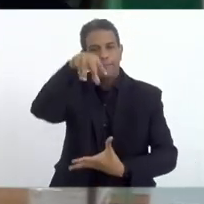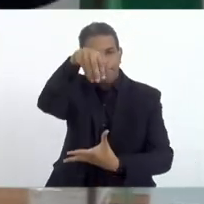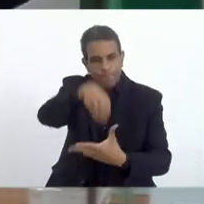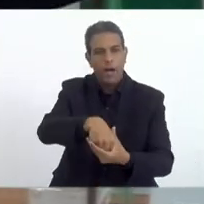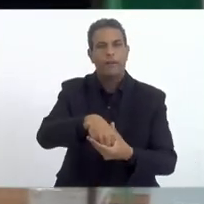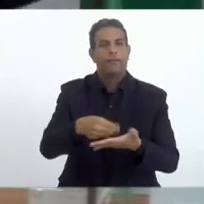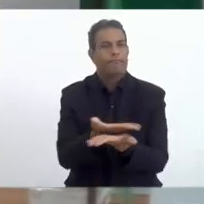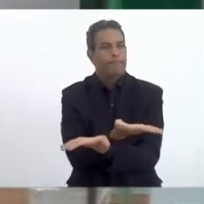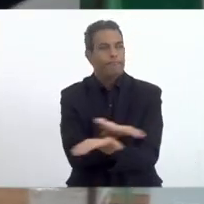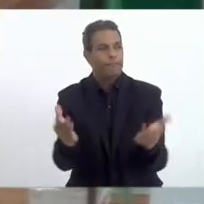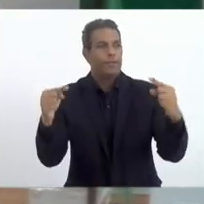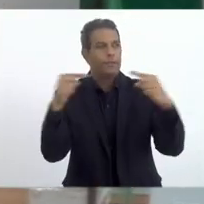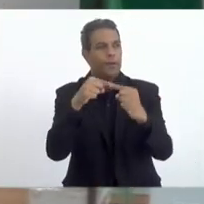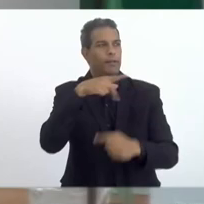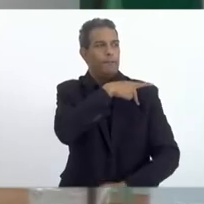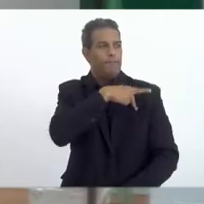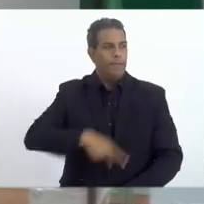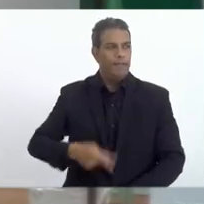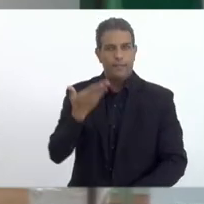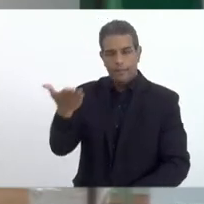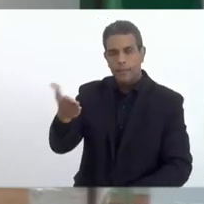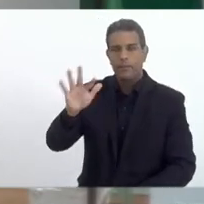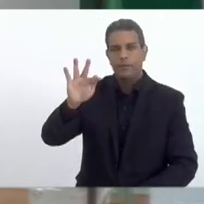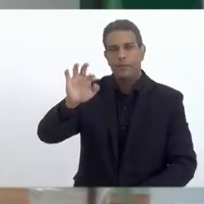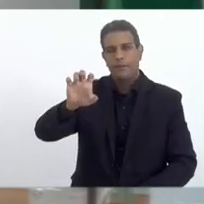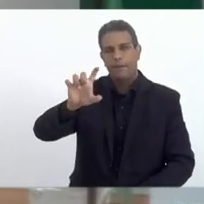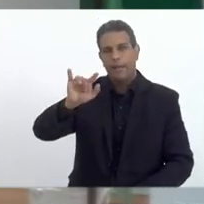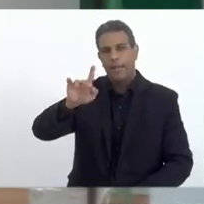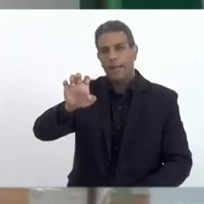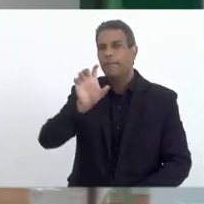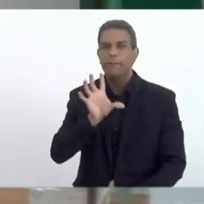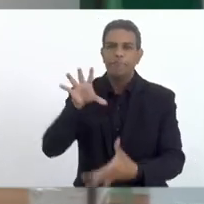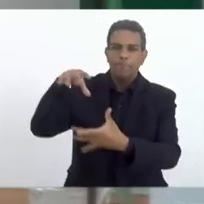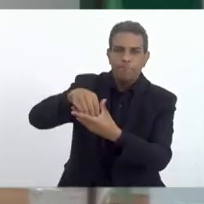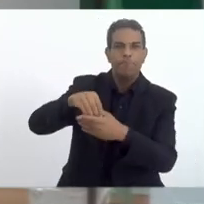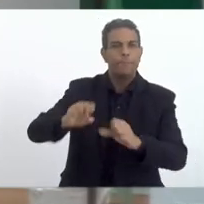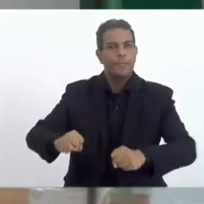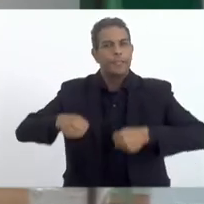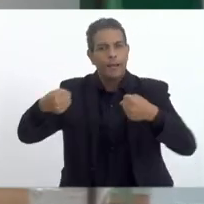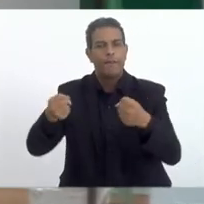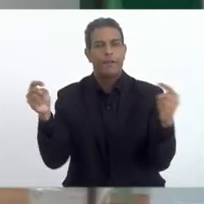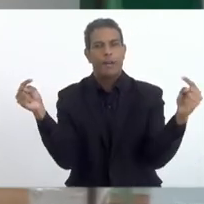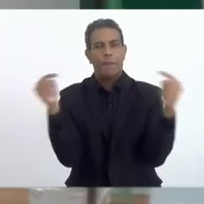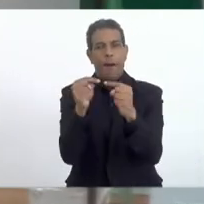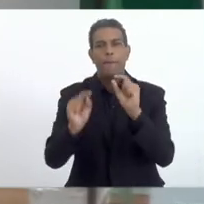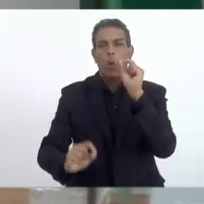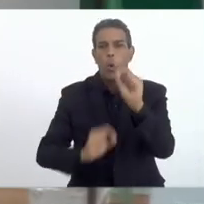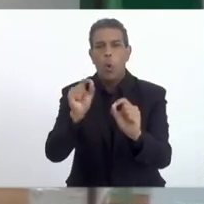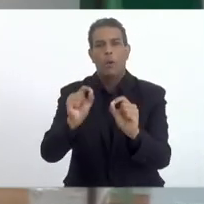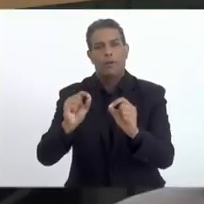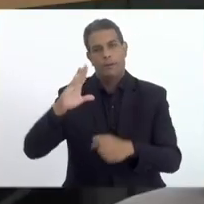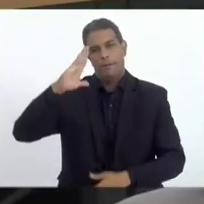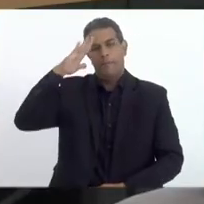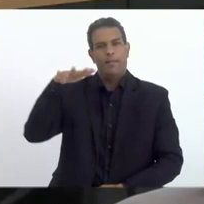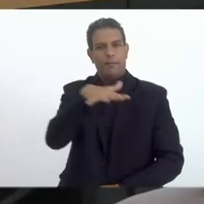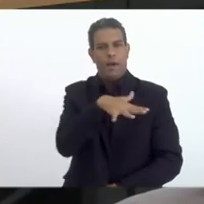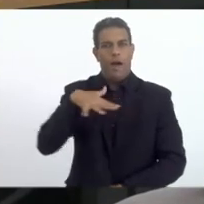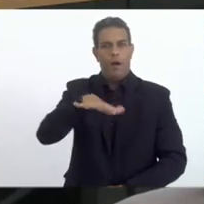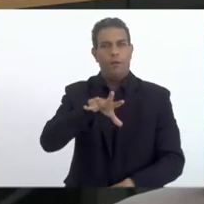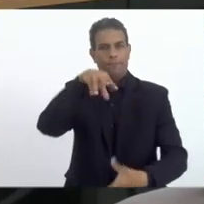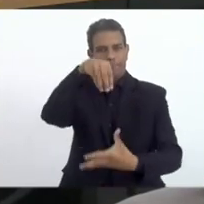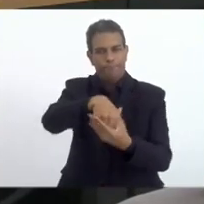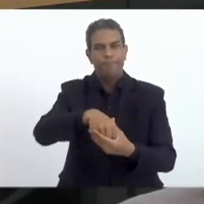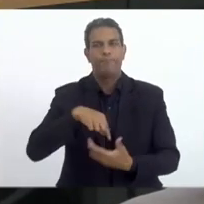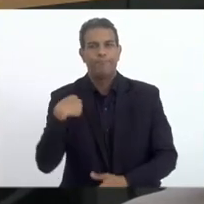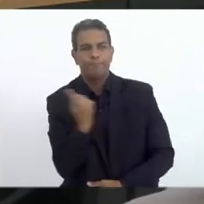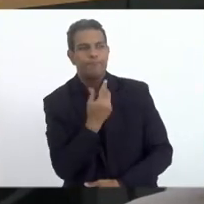inclusive o presidente aqui, o Felipe, que são defensores desses princípios. Então,